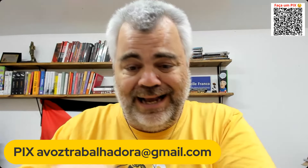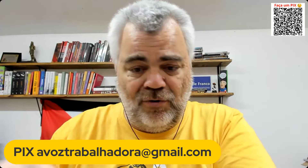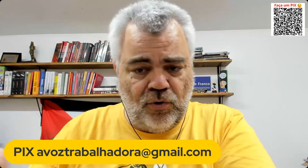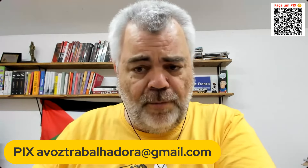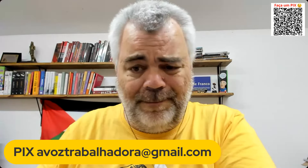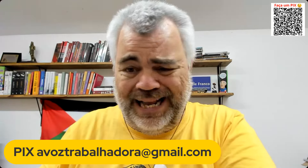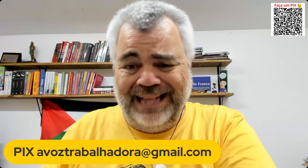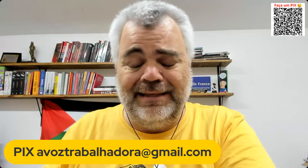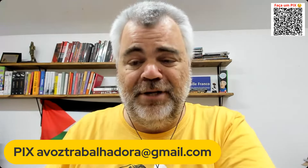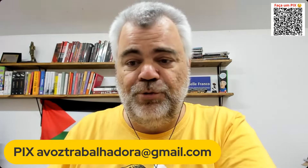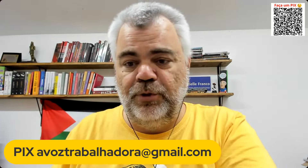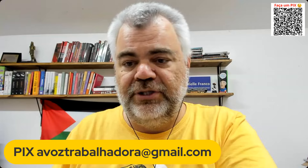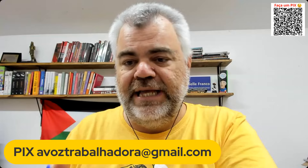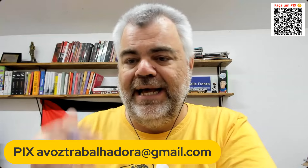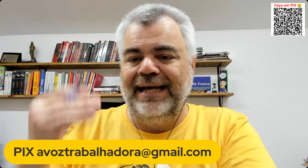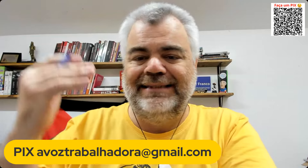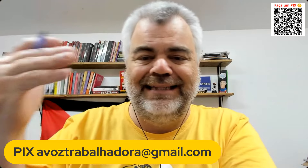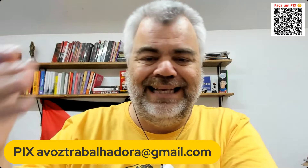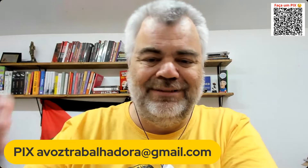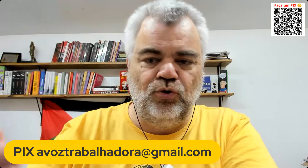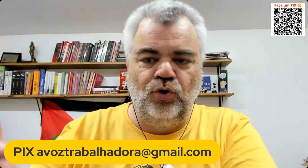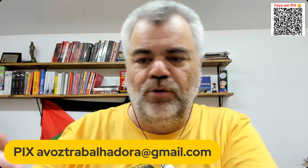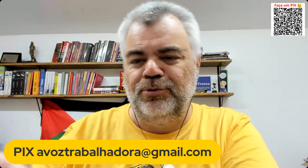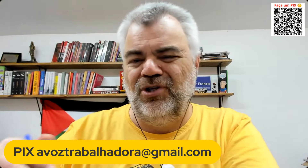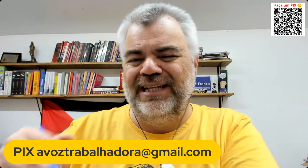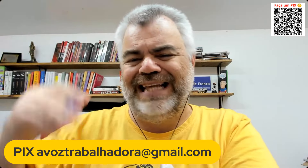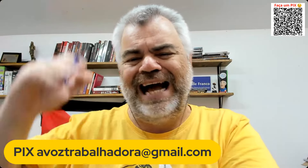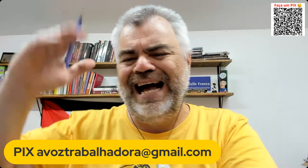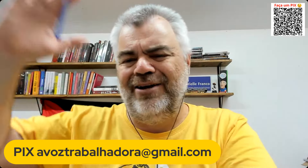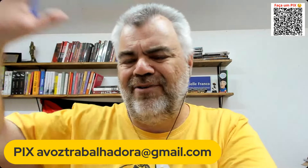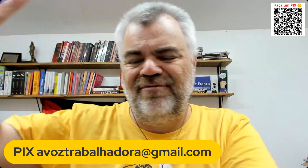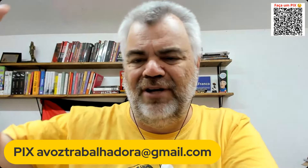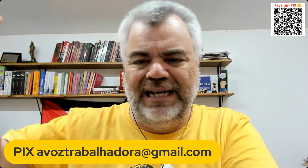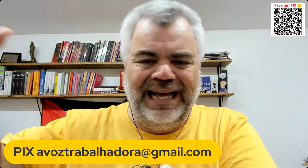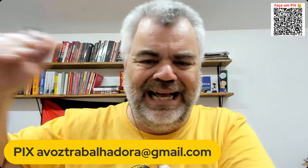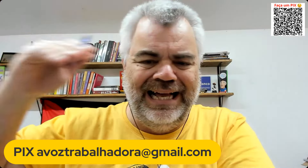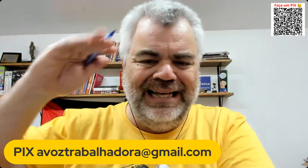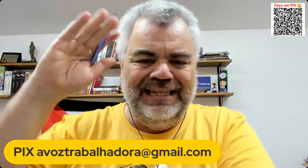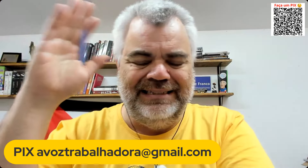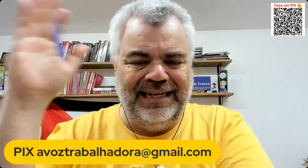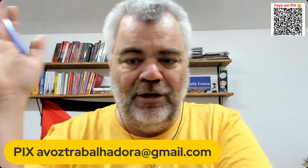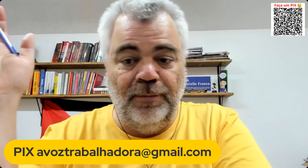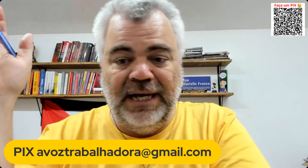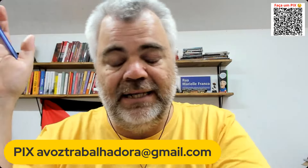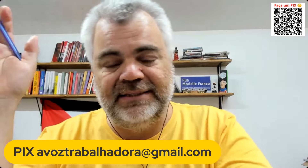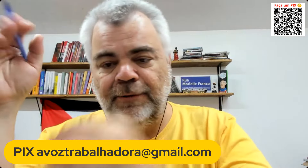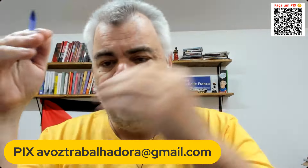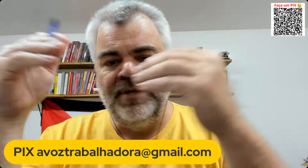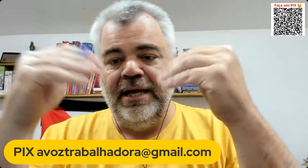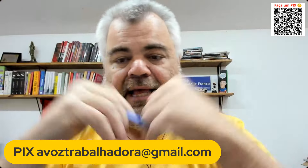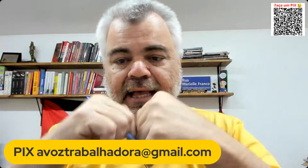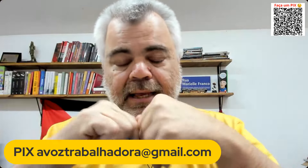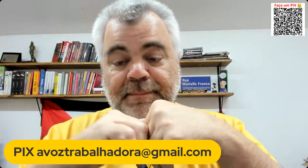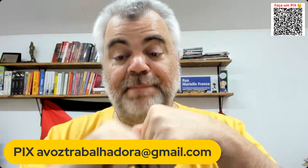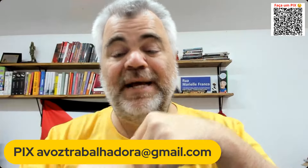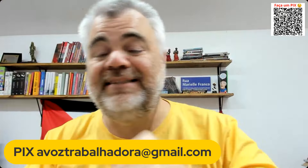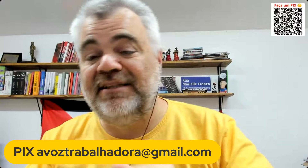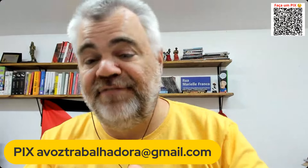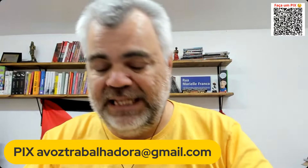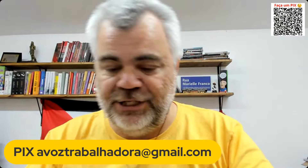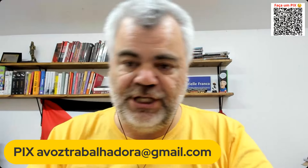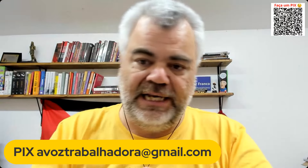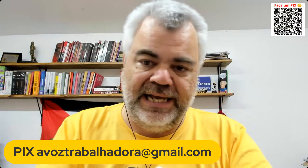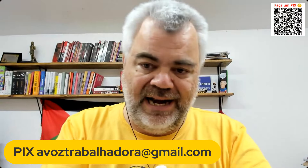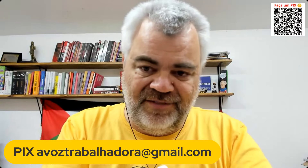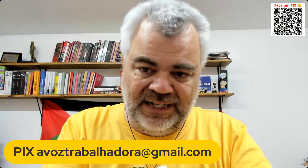Então, eu acho que cai completamente por terra essa tese do lobo solitário, que foi lá, sem nenhuma relação. É, me